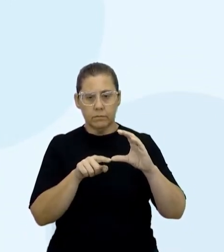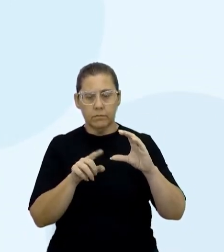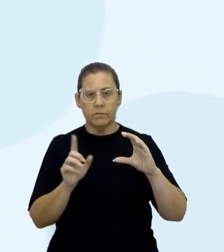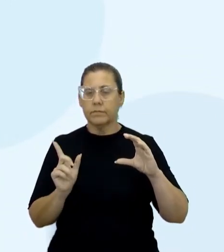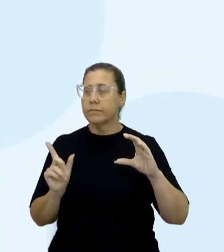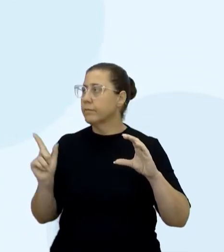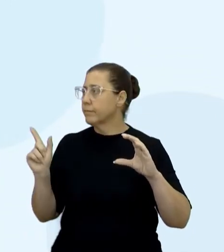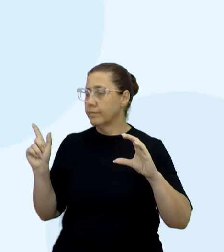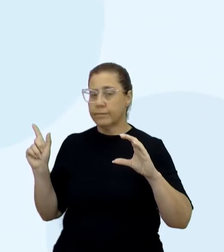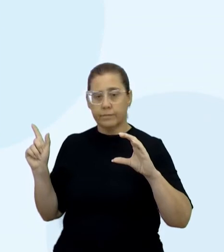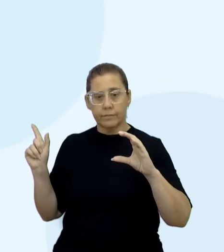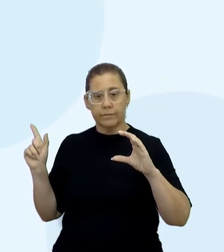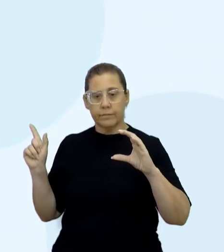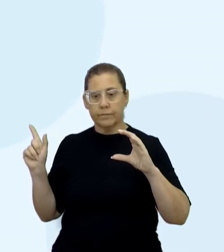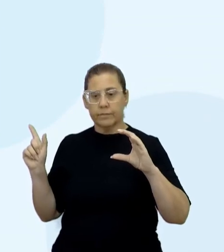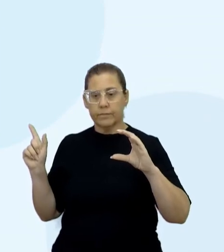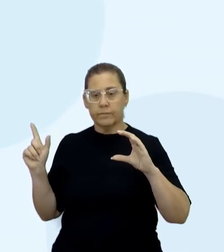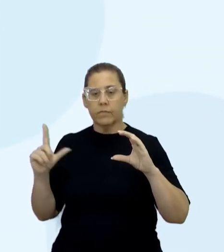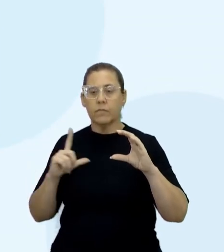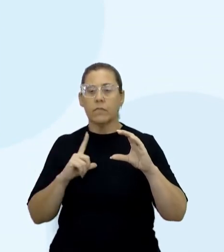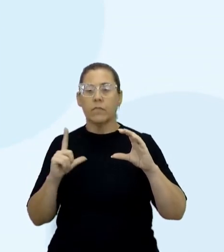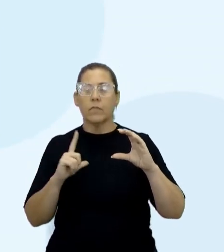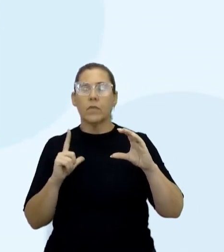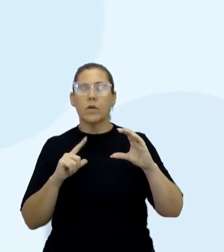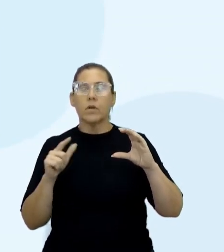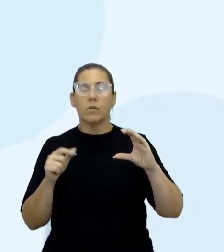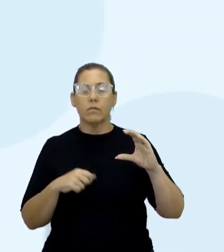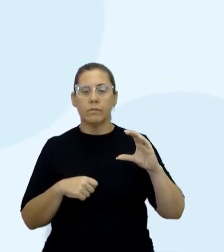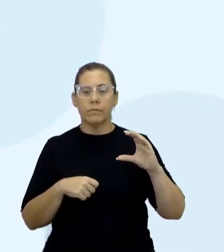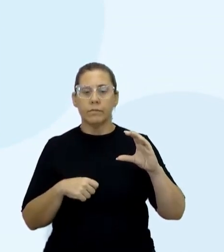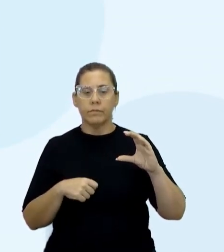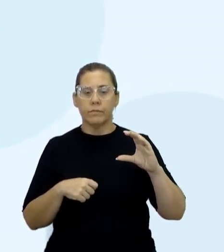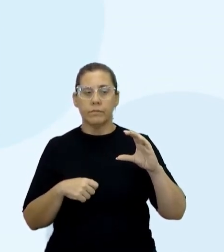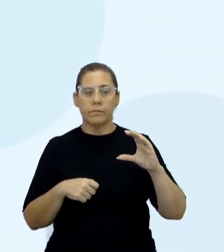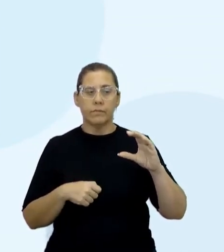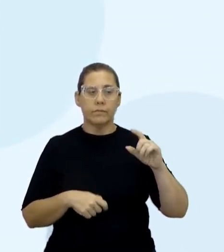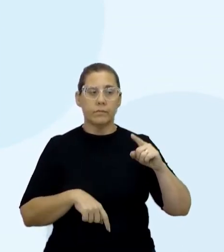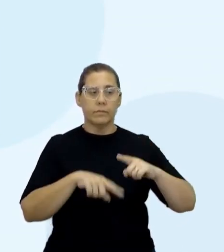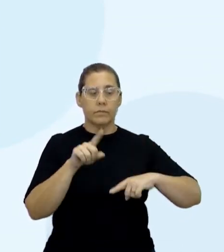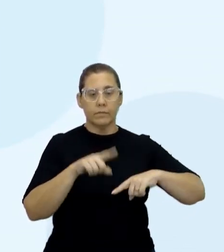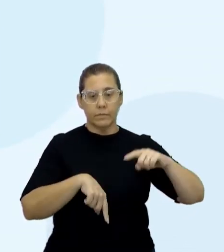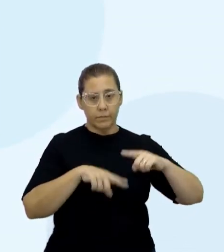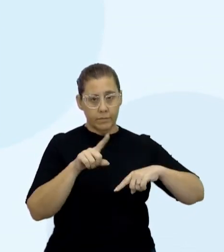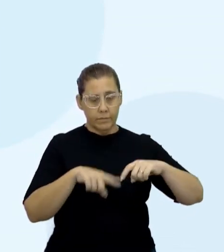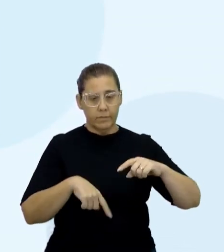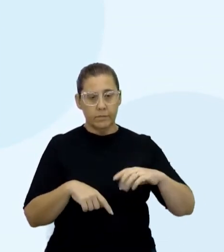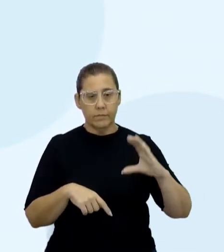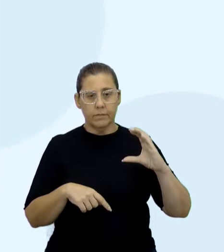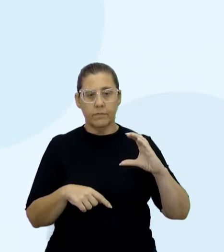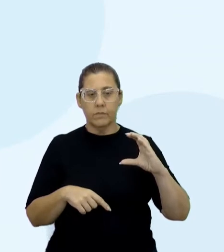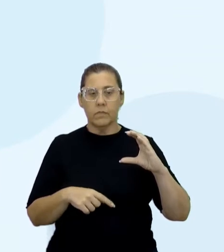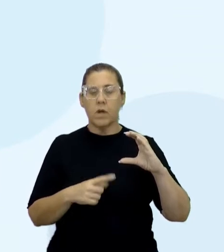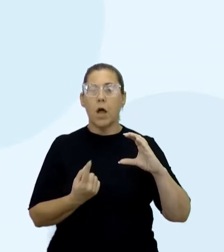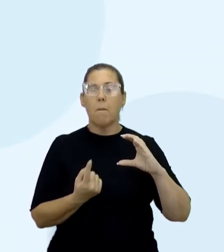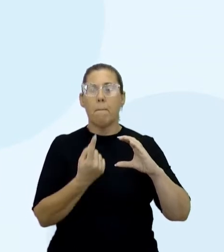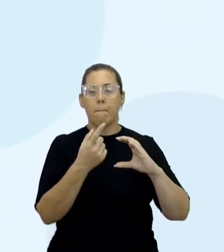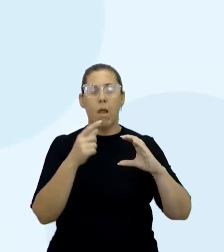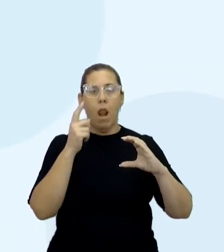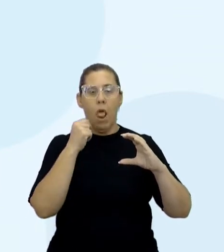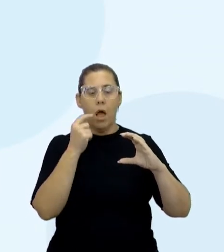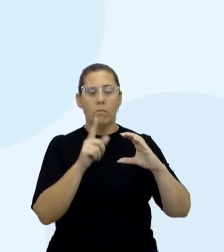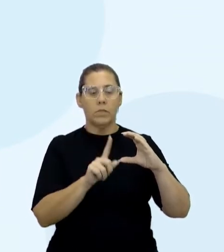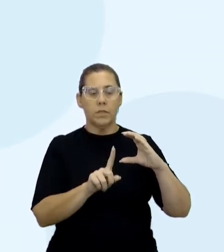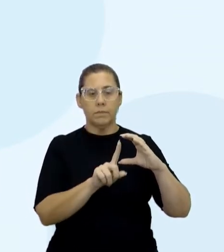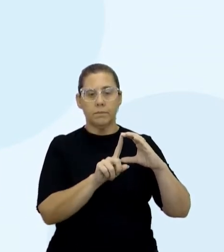ponto aqui. Aqui é o ponto objeto, né? A ponta do lápis é o ponto